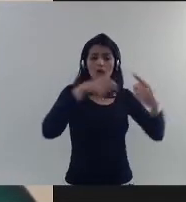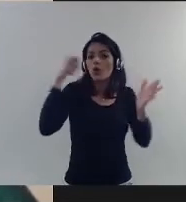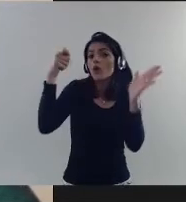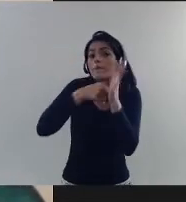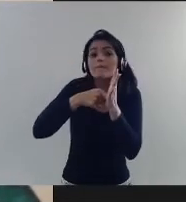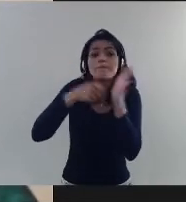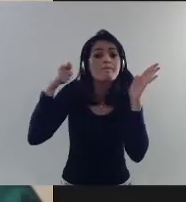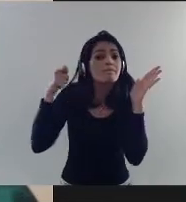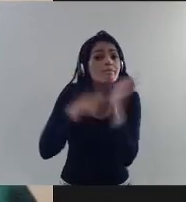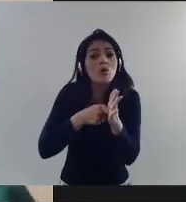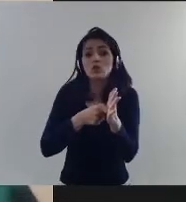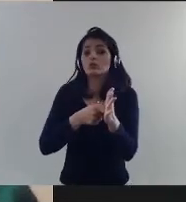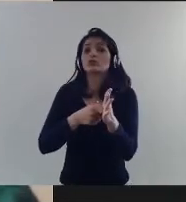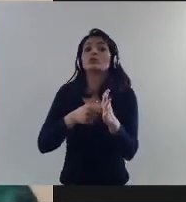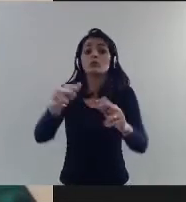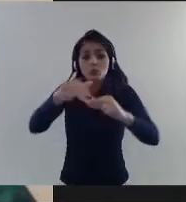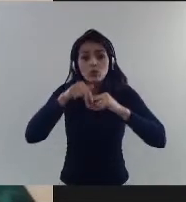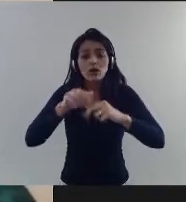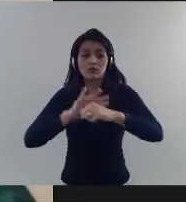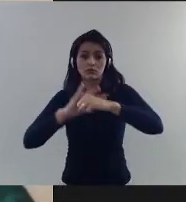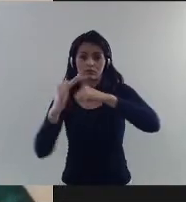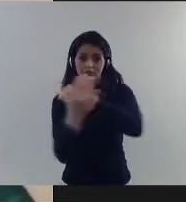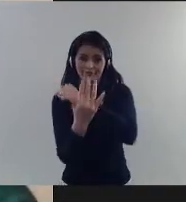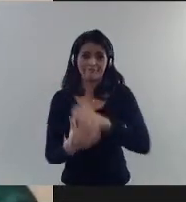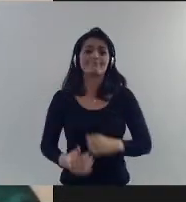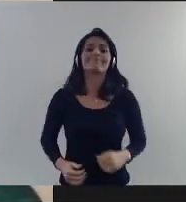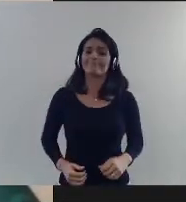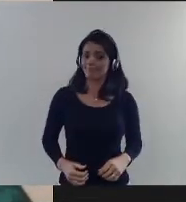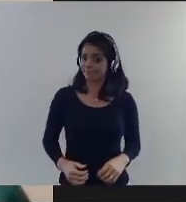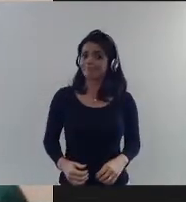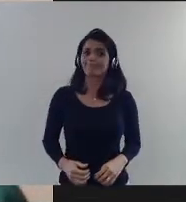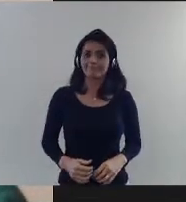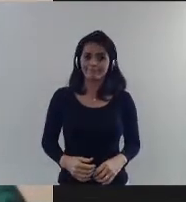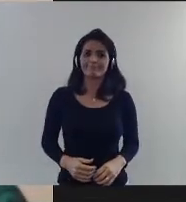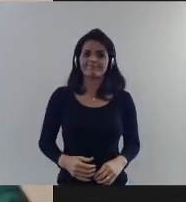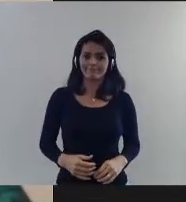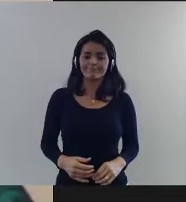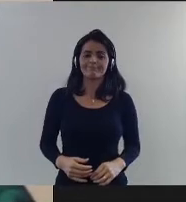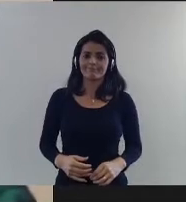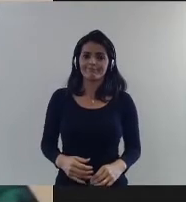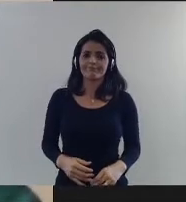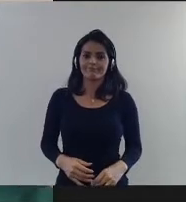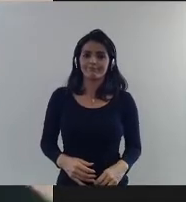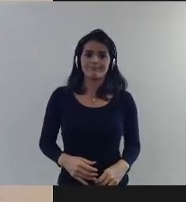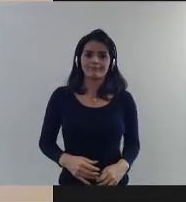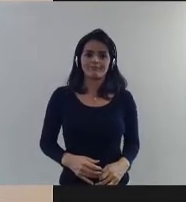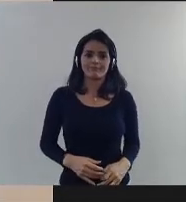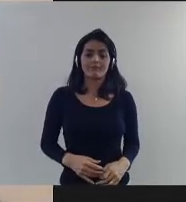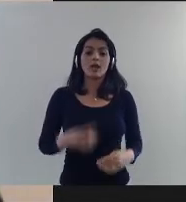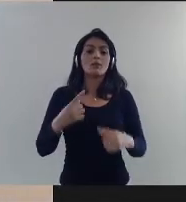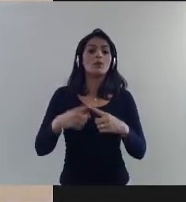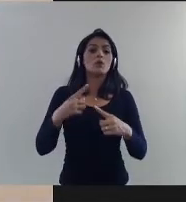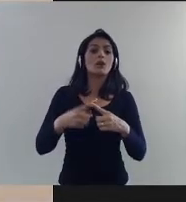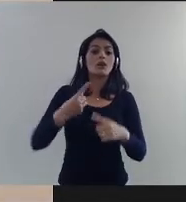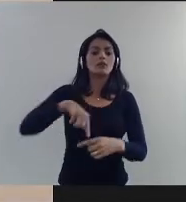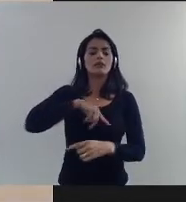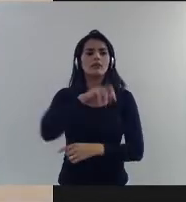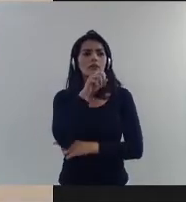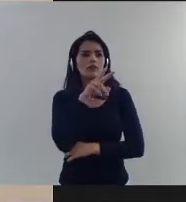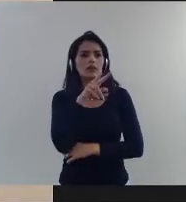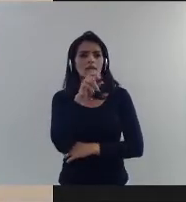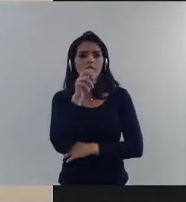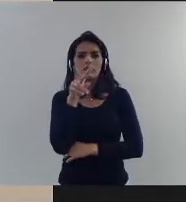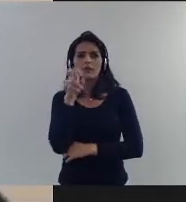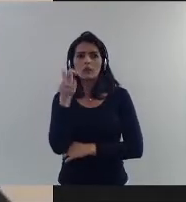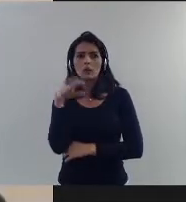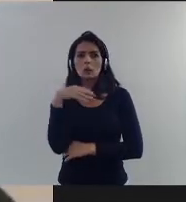imposto e antecipado aos advogados com a pandemia. Porque o que temos visto é a